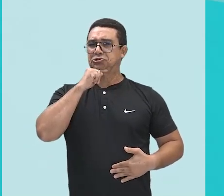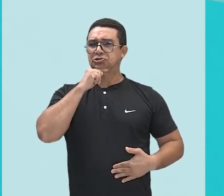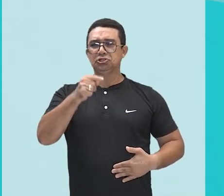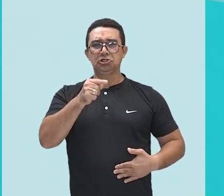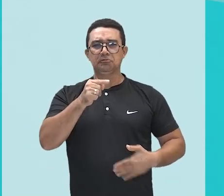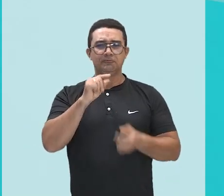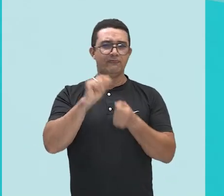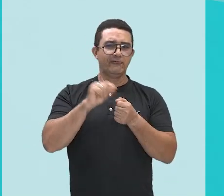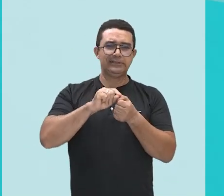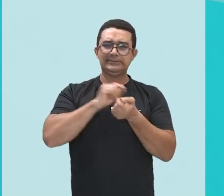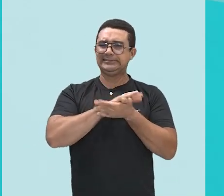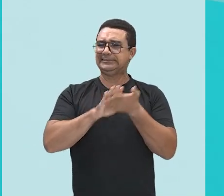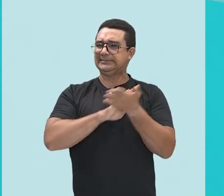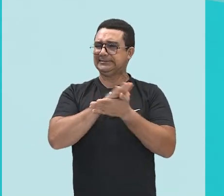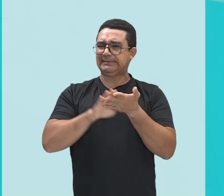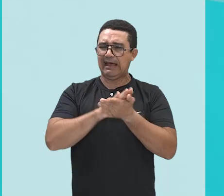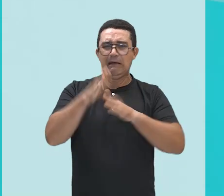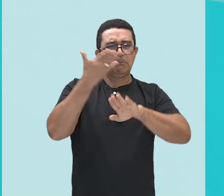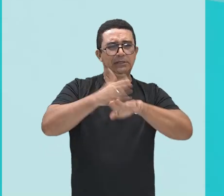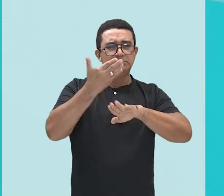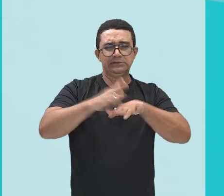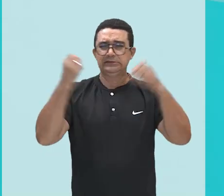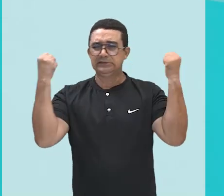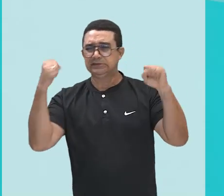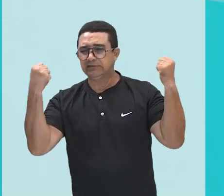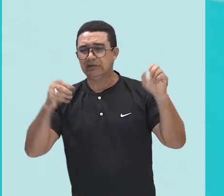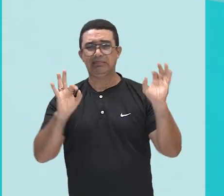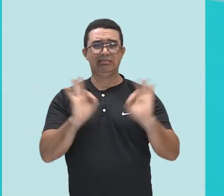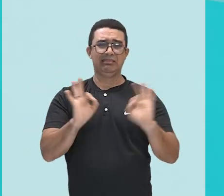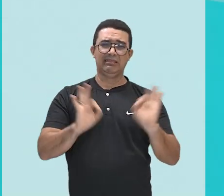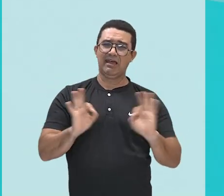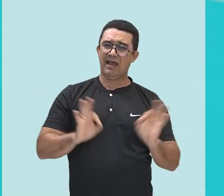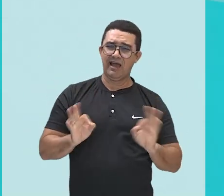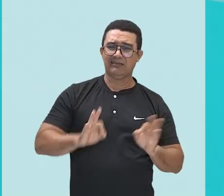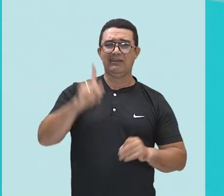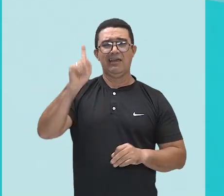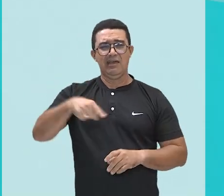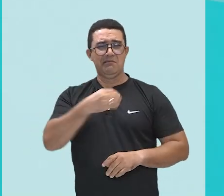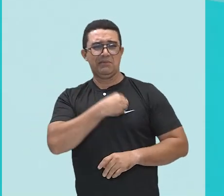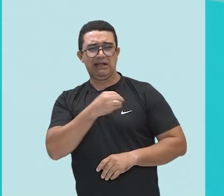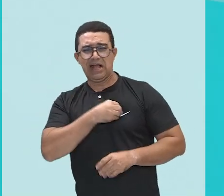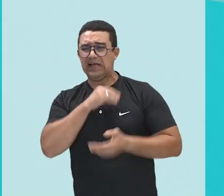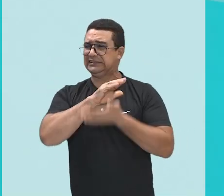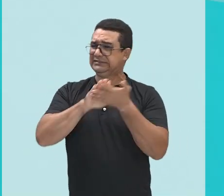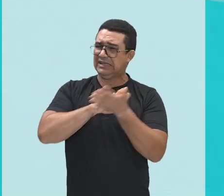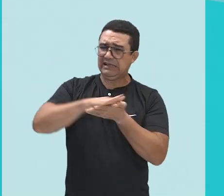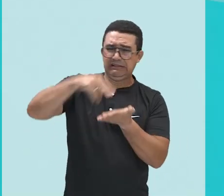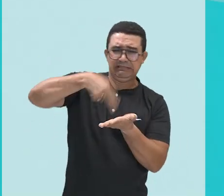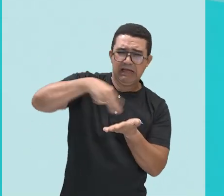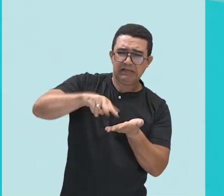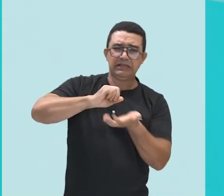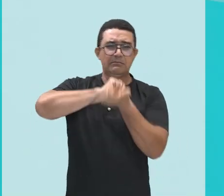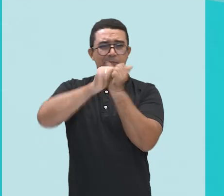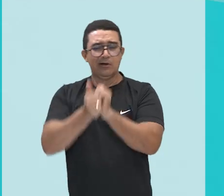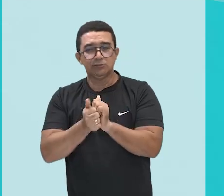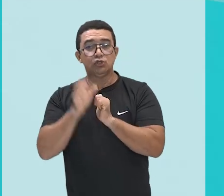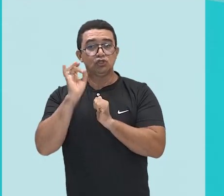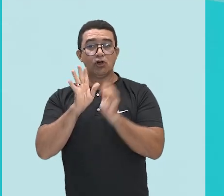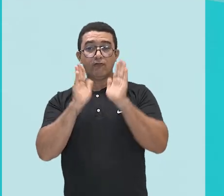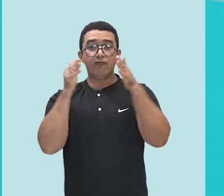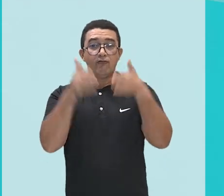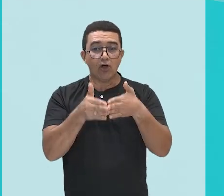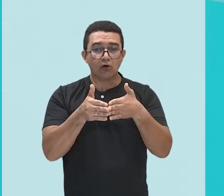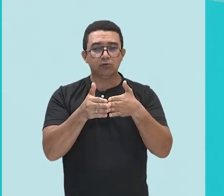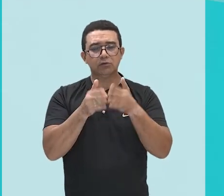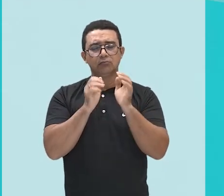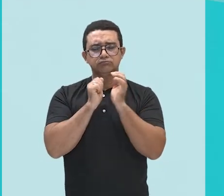nada, não pratiquem atividade física, que isso é pecado, nada de dança, nada de esporte, todo mundo tem que só rezar, né?